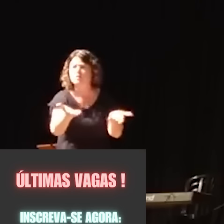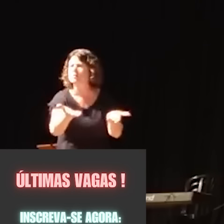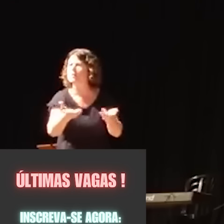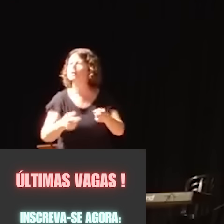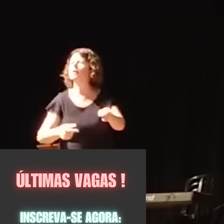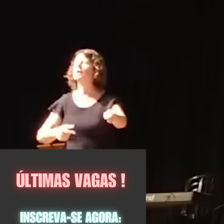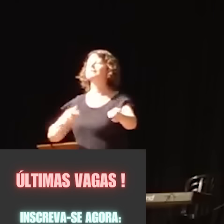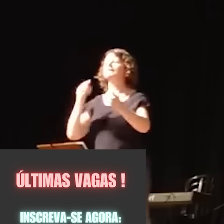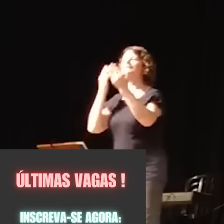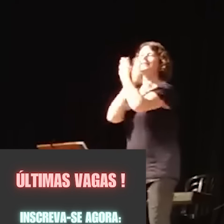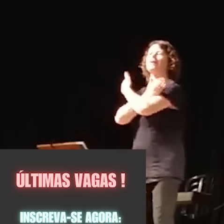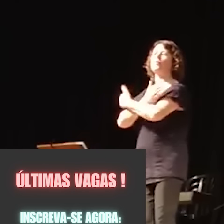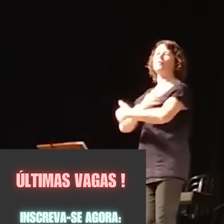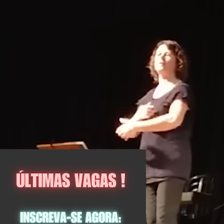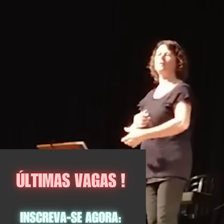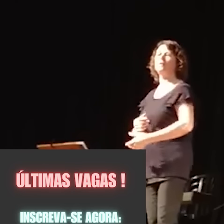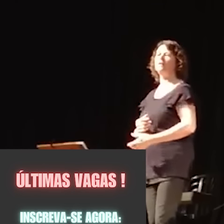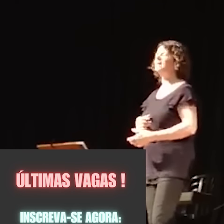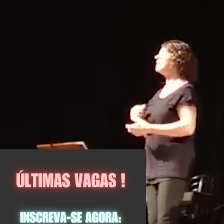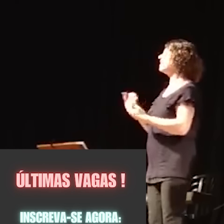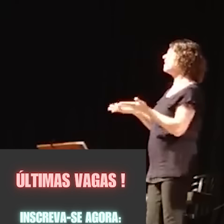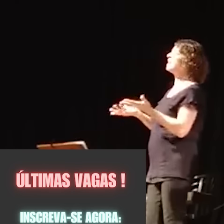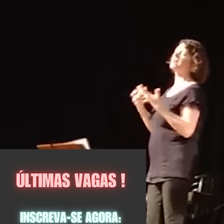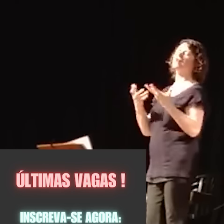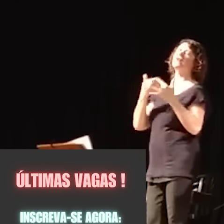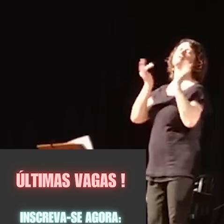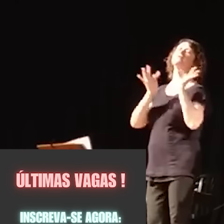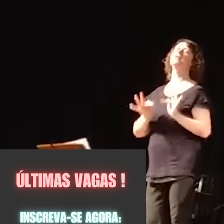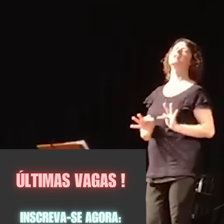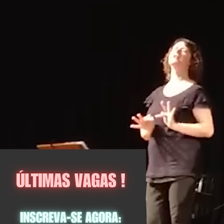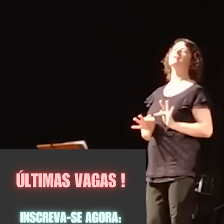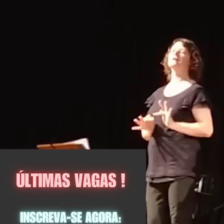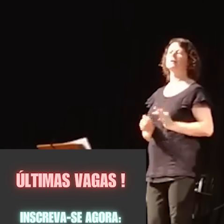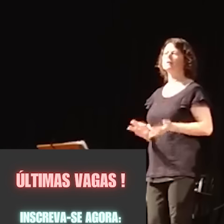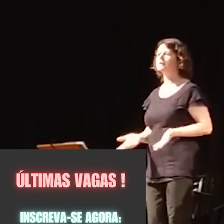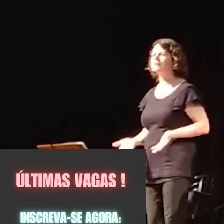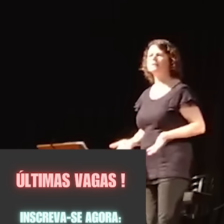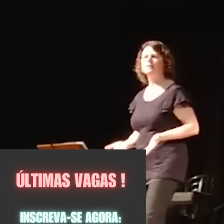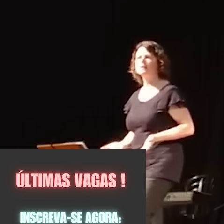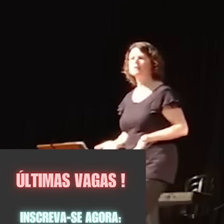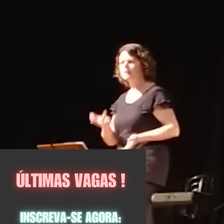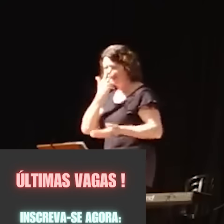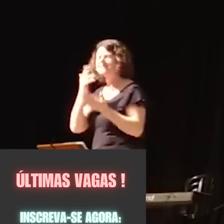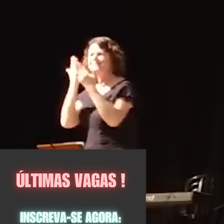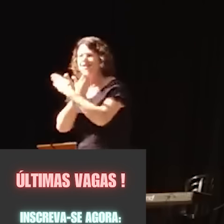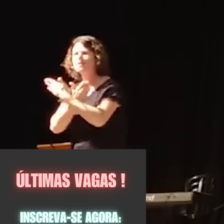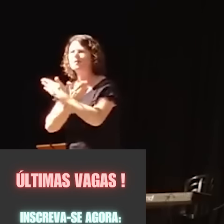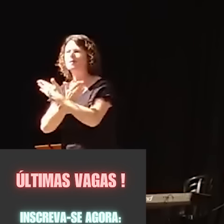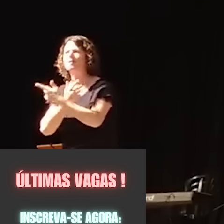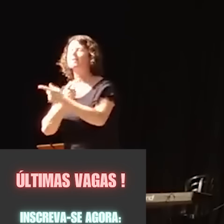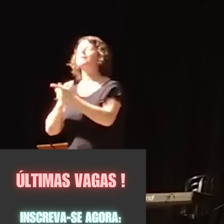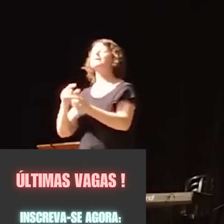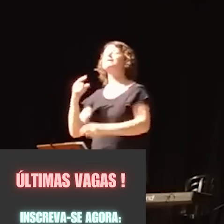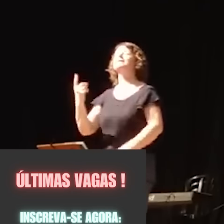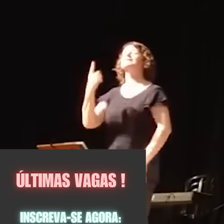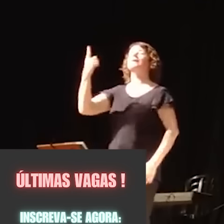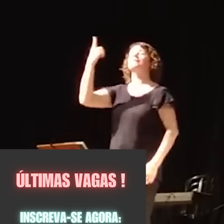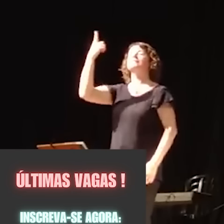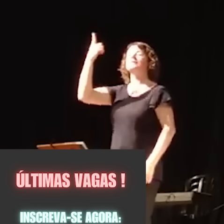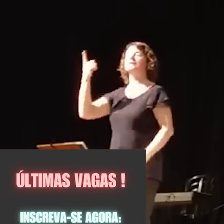Pastor Davi ele chega em casa e descobre que a mulher dele ele ele descobre que os filhos dele estavam